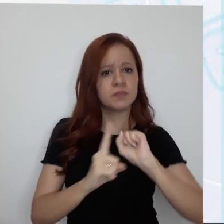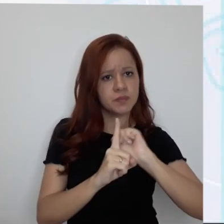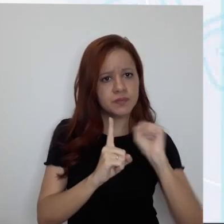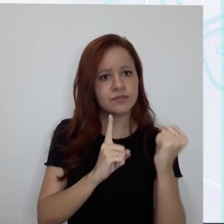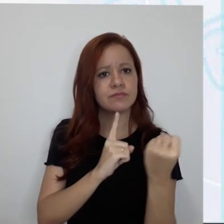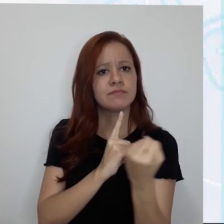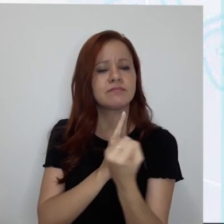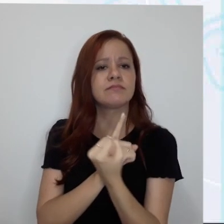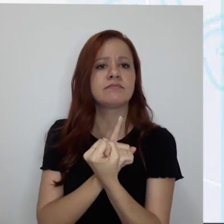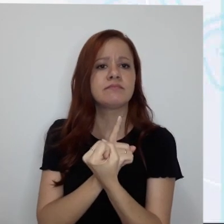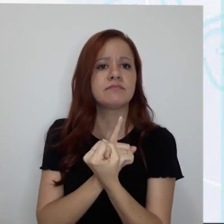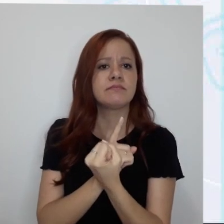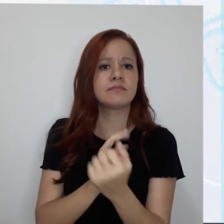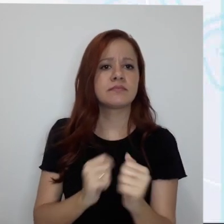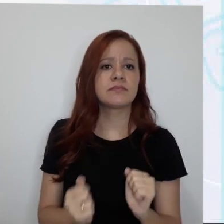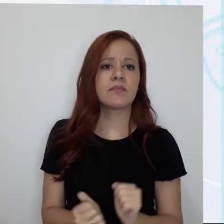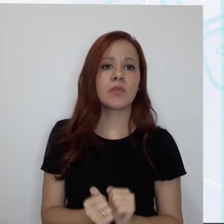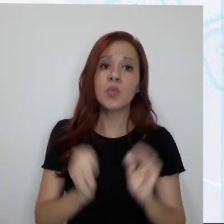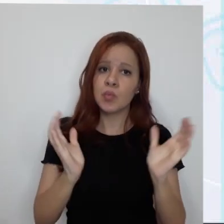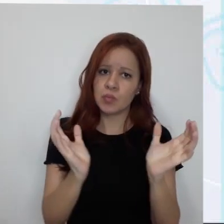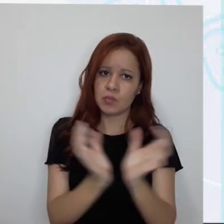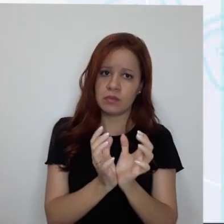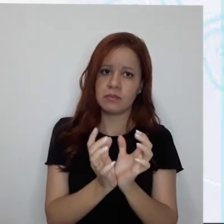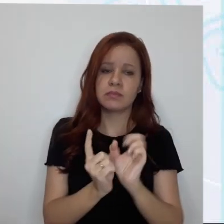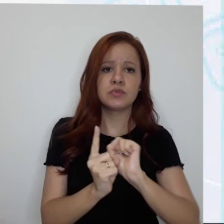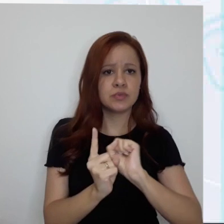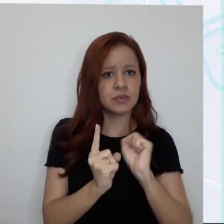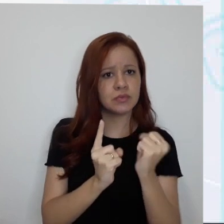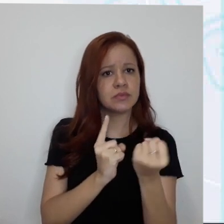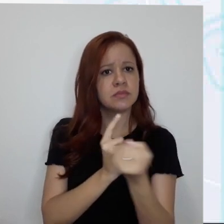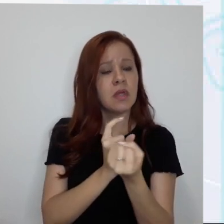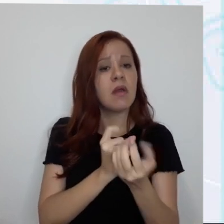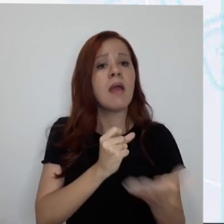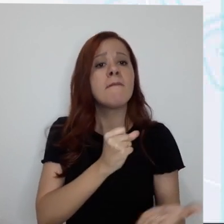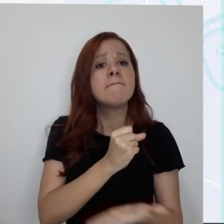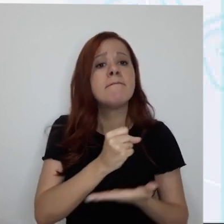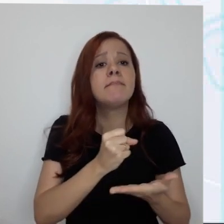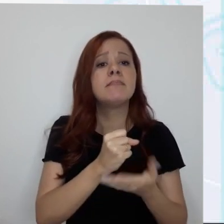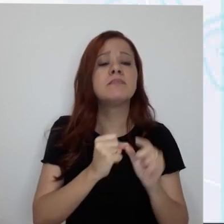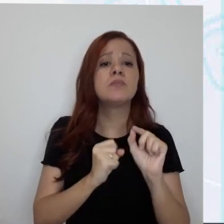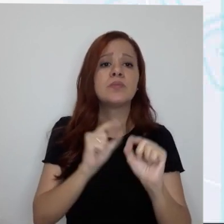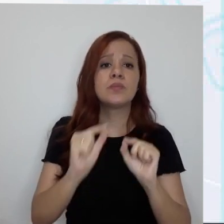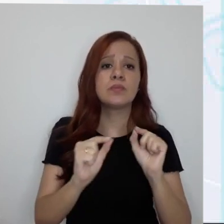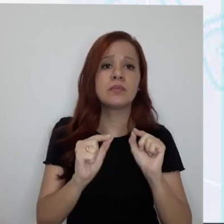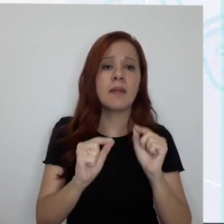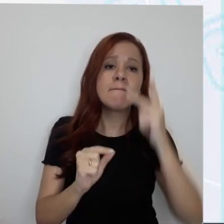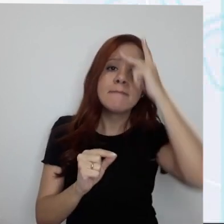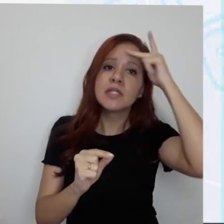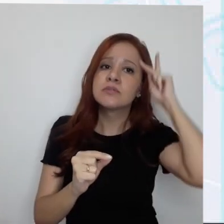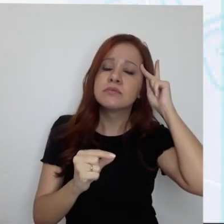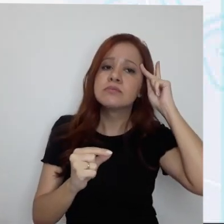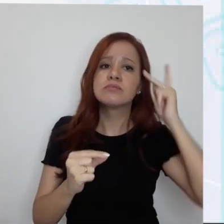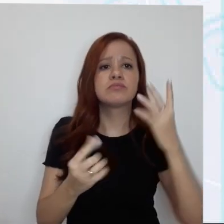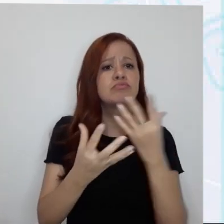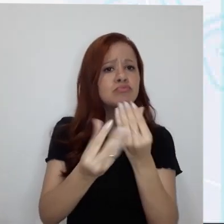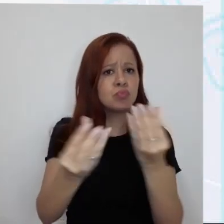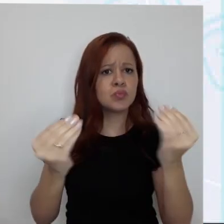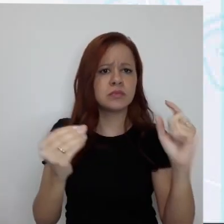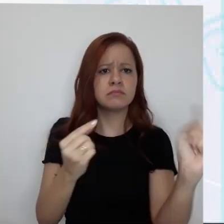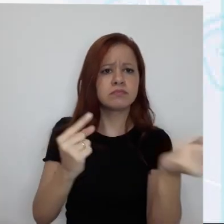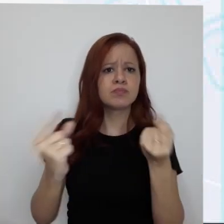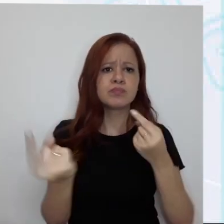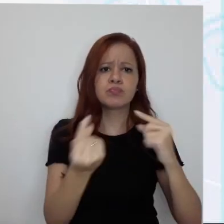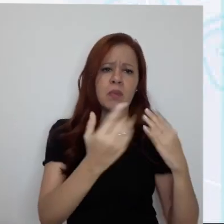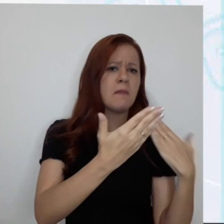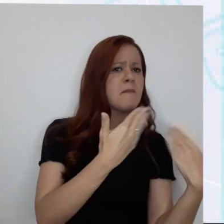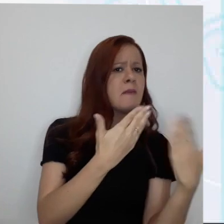sociedade. O grupo social é uma forma básica de associação entre seres humanos que estão mutuamente em interação,